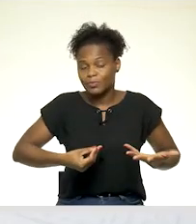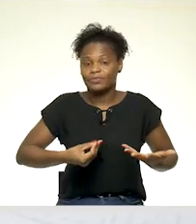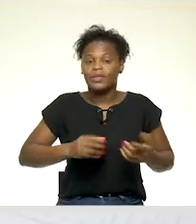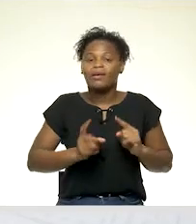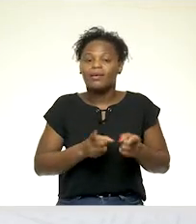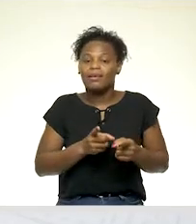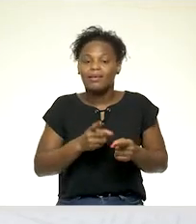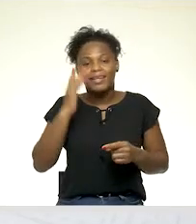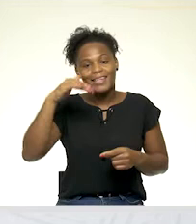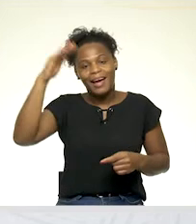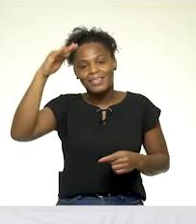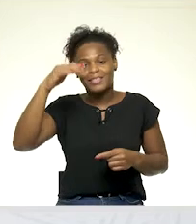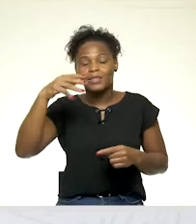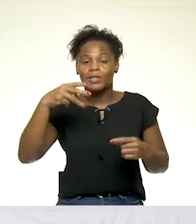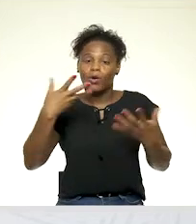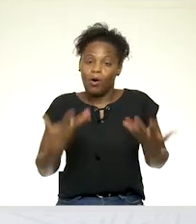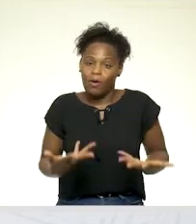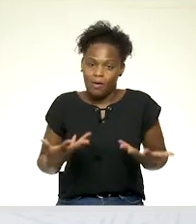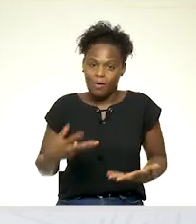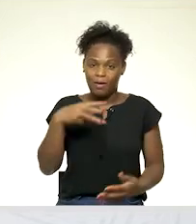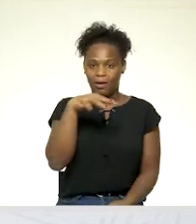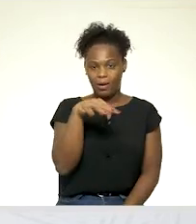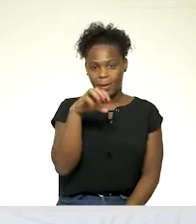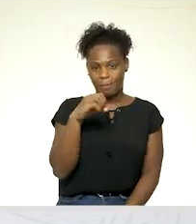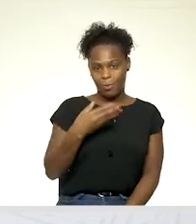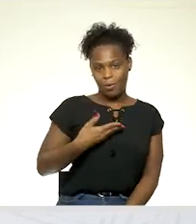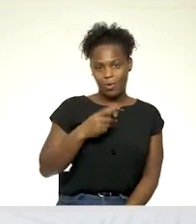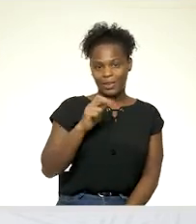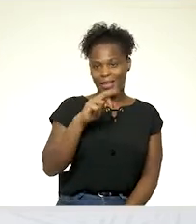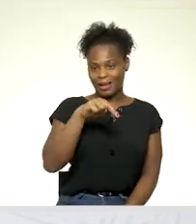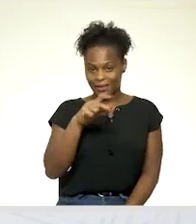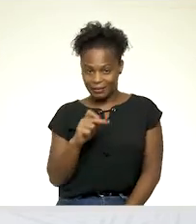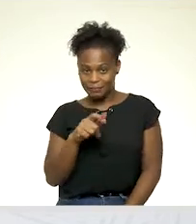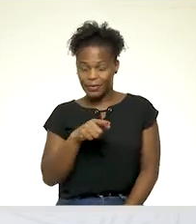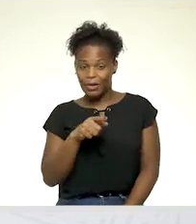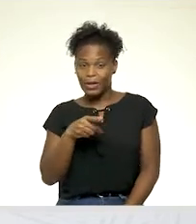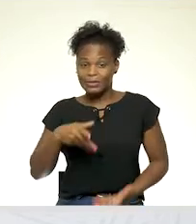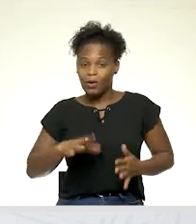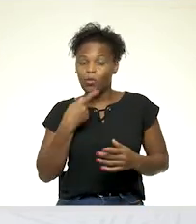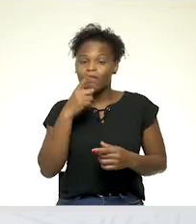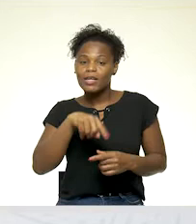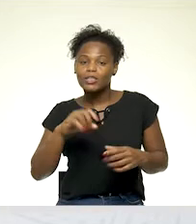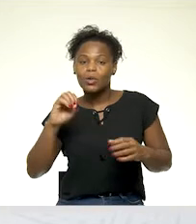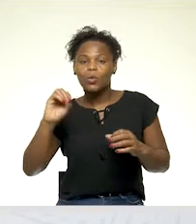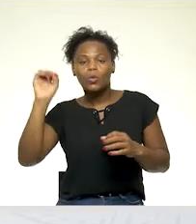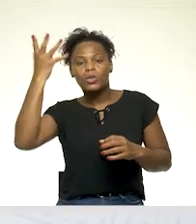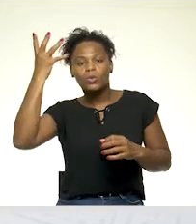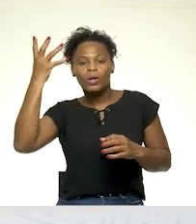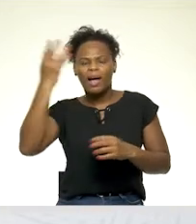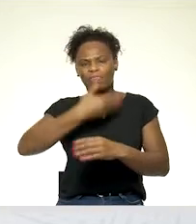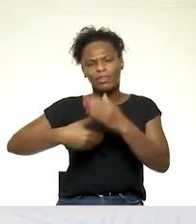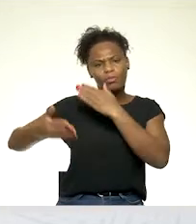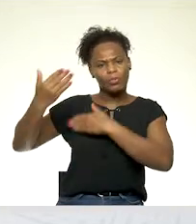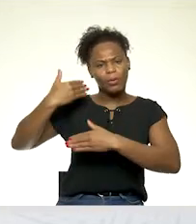que é a Idade Moderna. O Renascimento, então, foi o renascer da cultura clássica, aquela